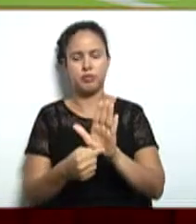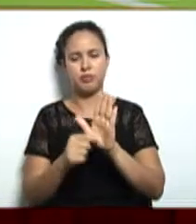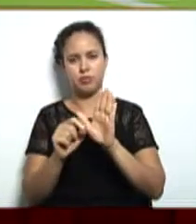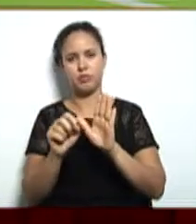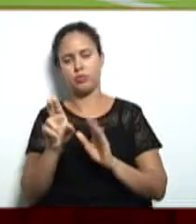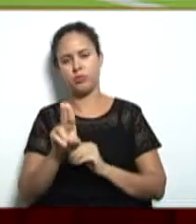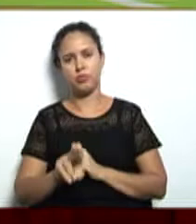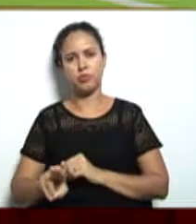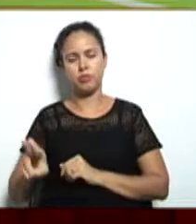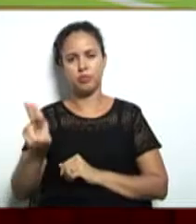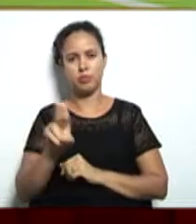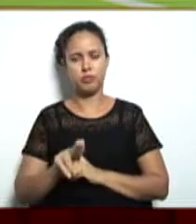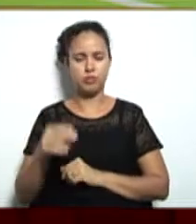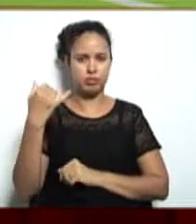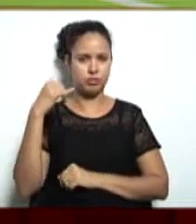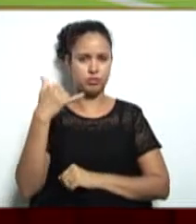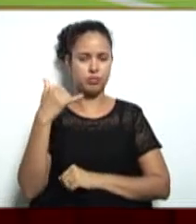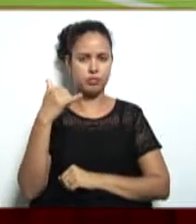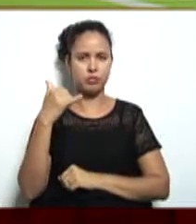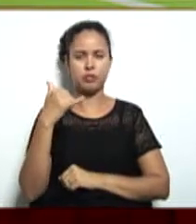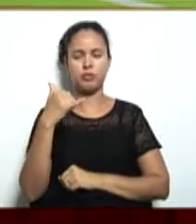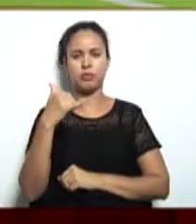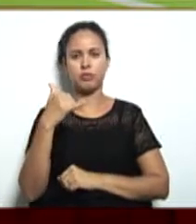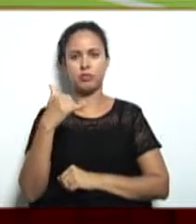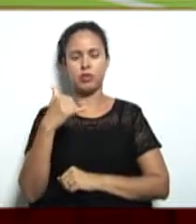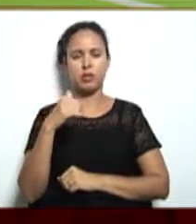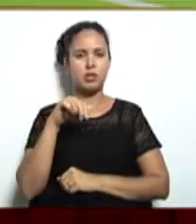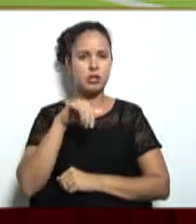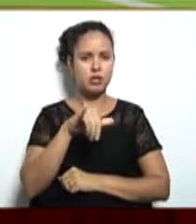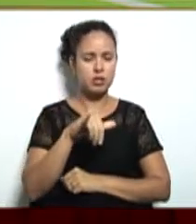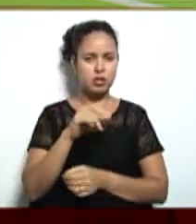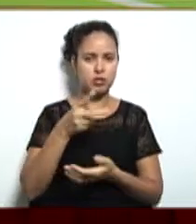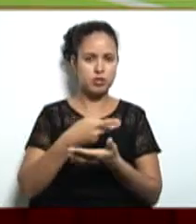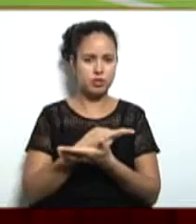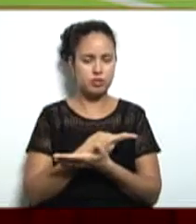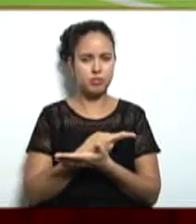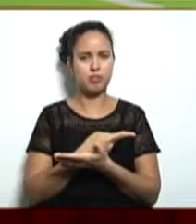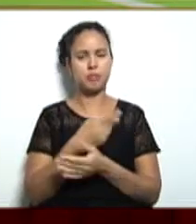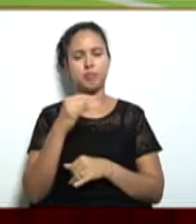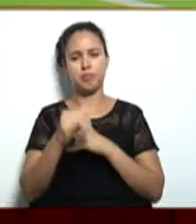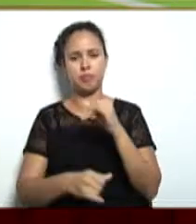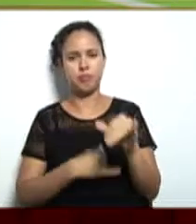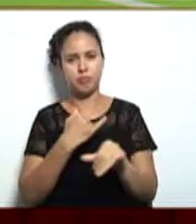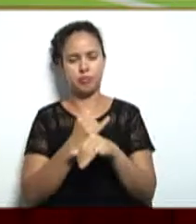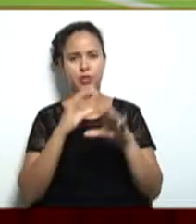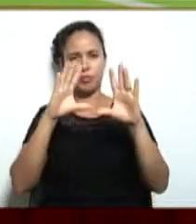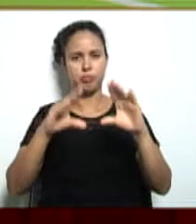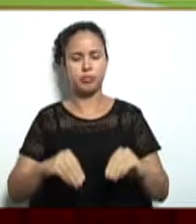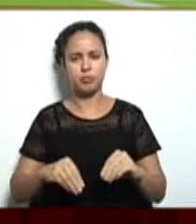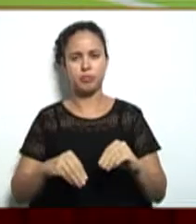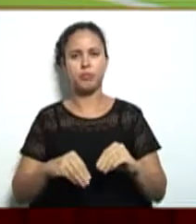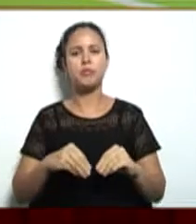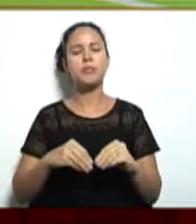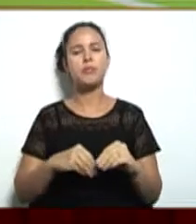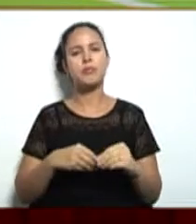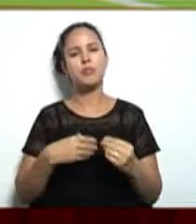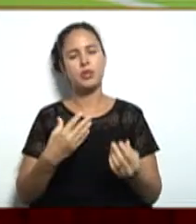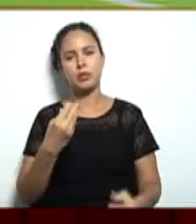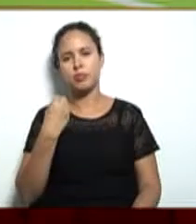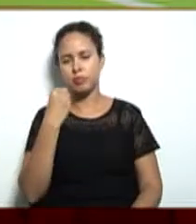uso, né, do celular em caso de não haver mais internet. E ele foi aproveitado em razão